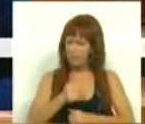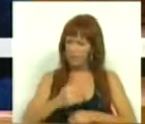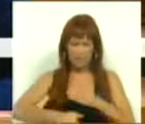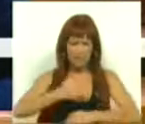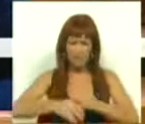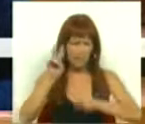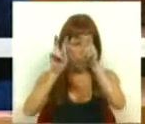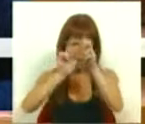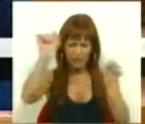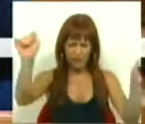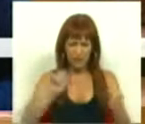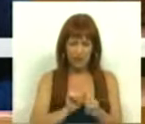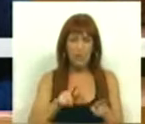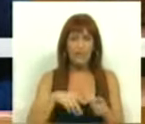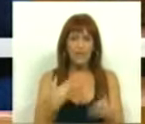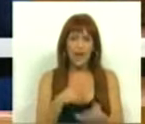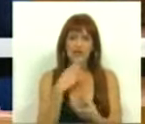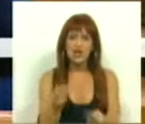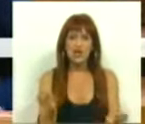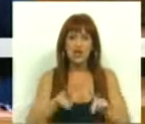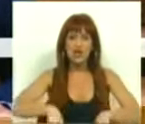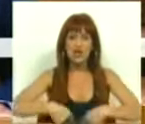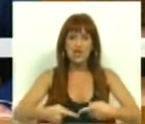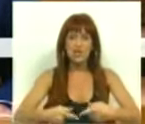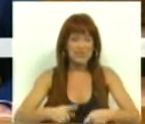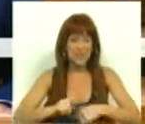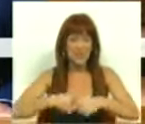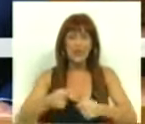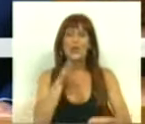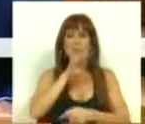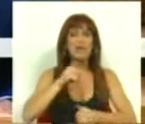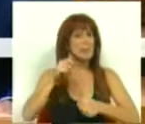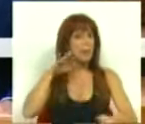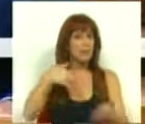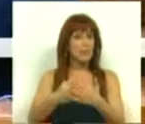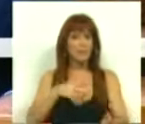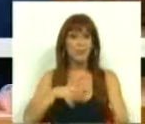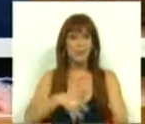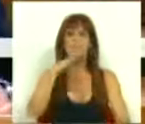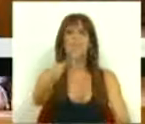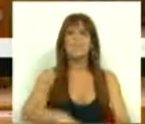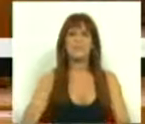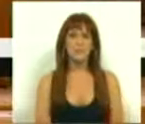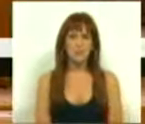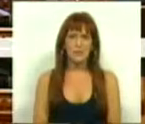bem-sucedidos de qualificação para esta nova geração. Que se concretizem para bem do país, disse.